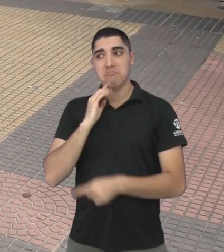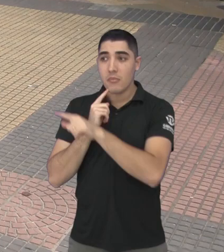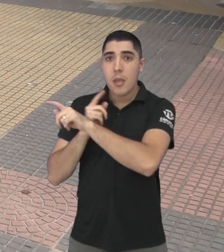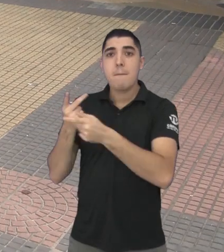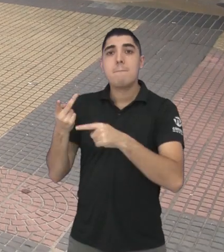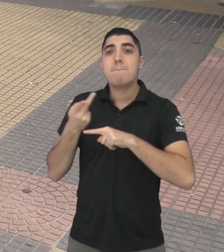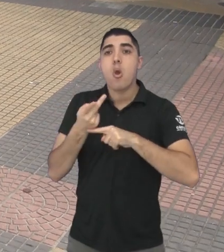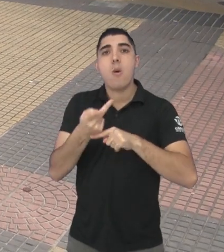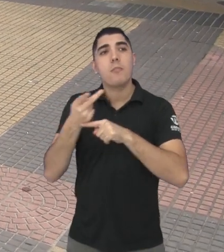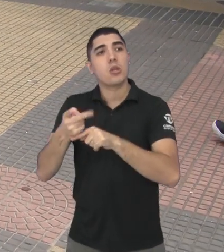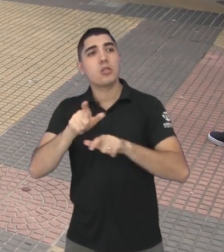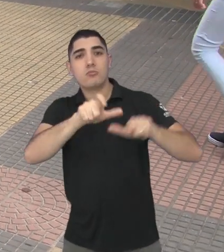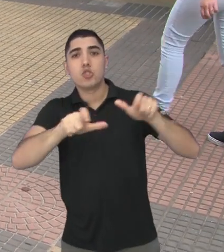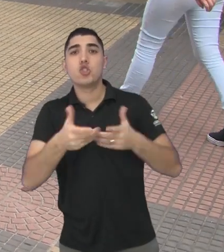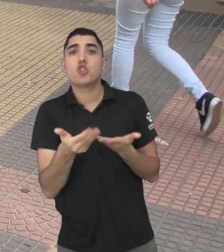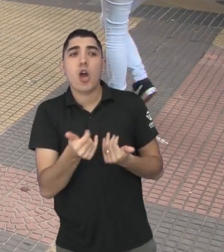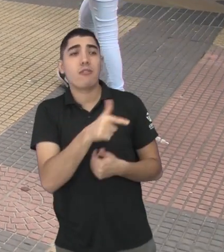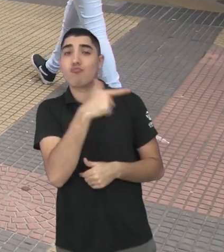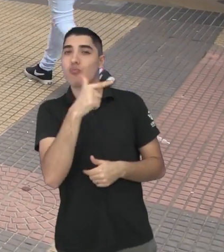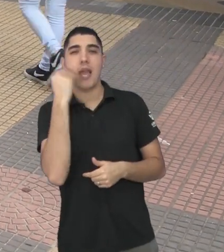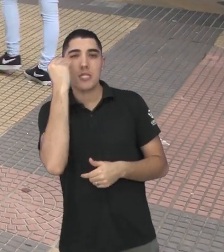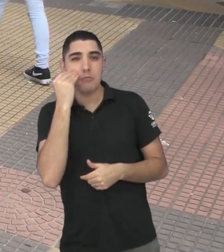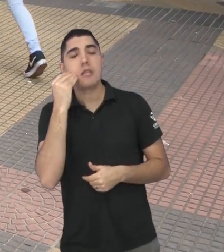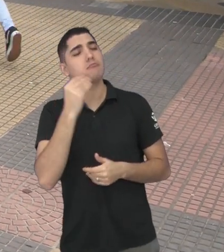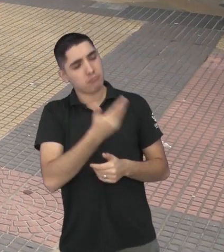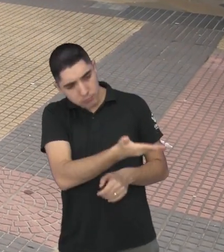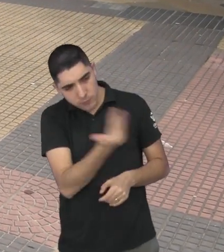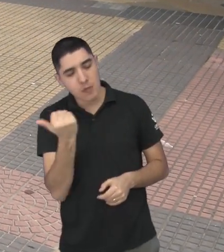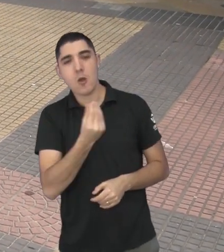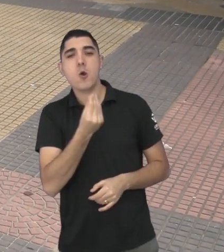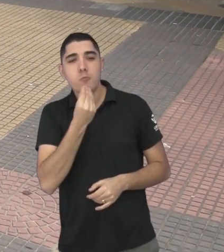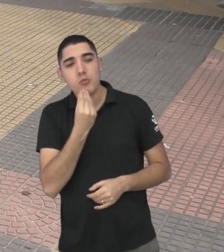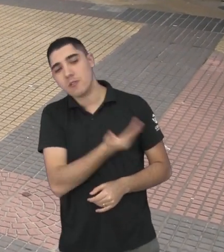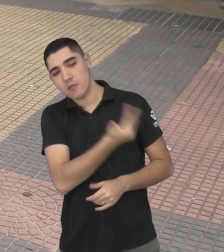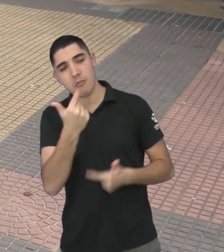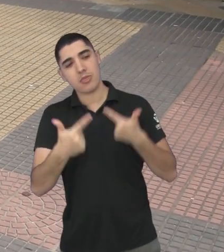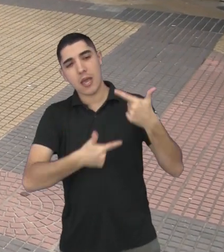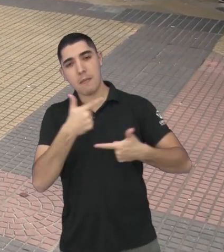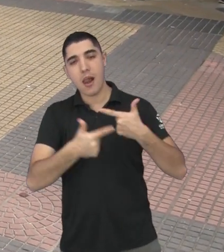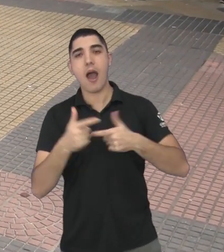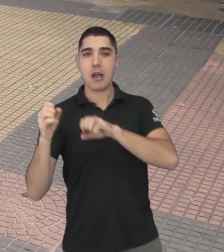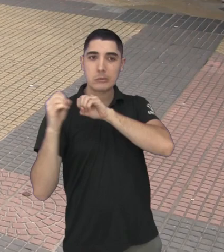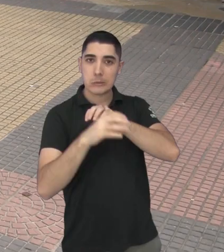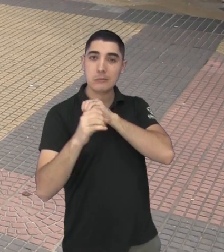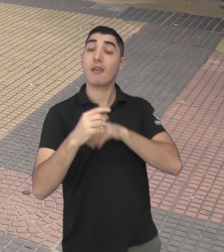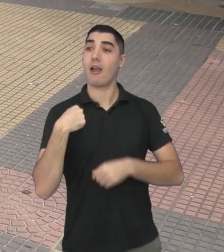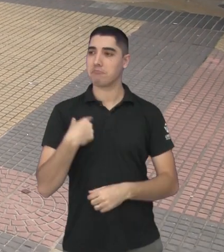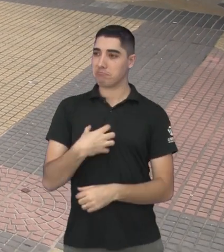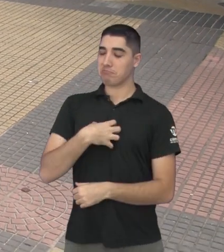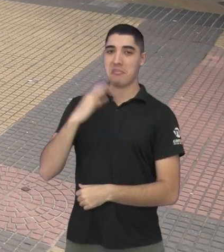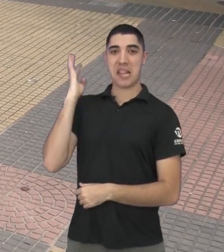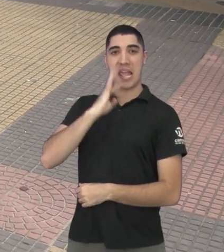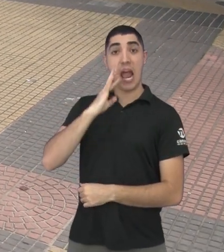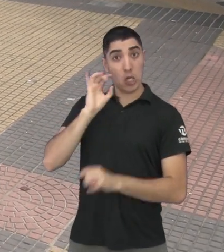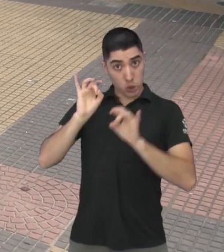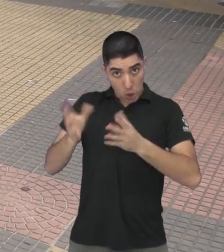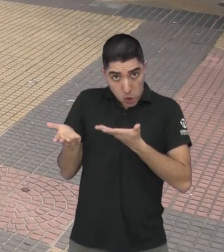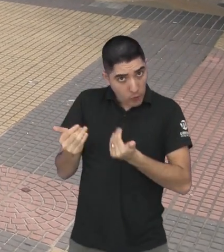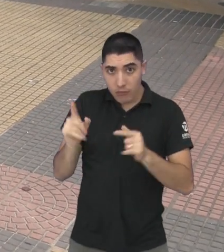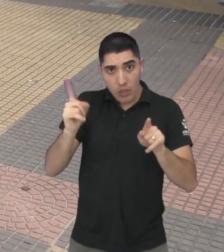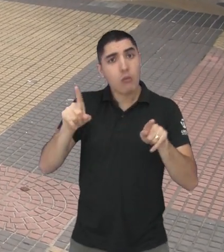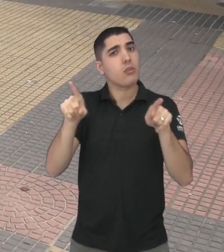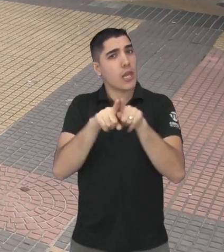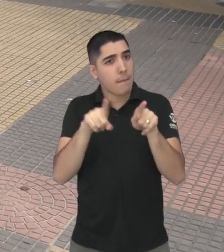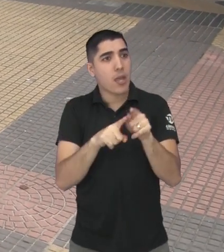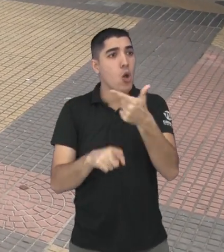assim eles estão procurando jovens sem experiência para dar oportunidade para eles é isso que eu acho muito legal e não só